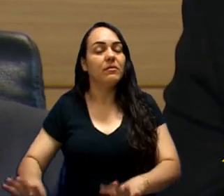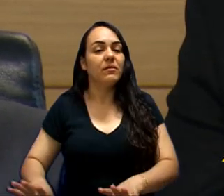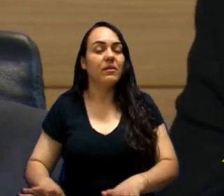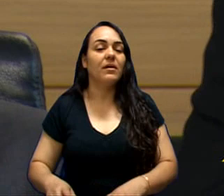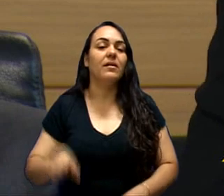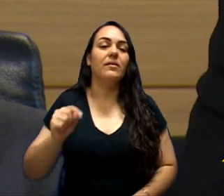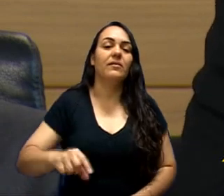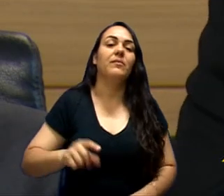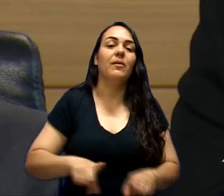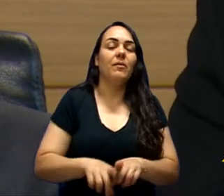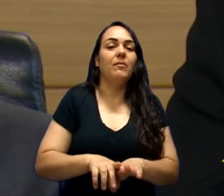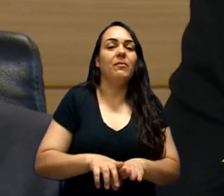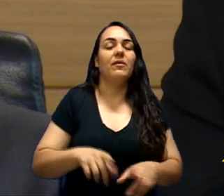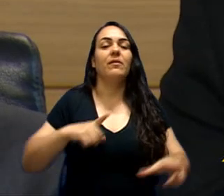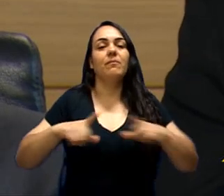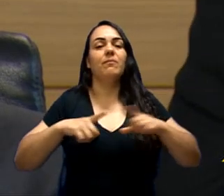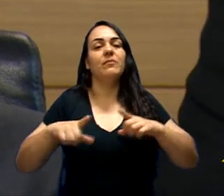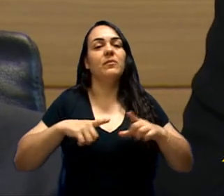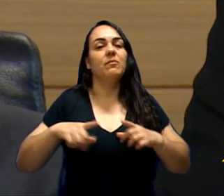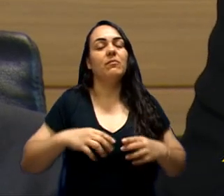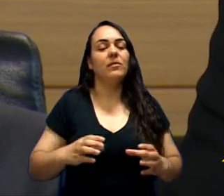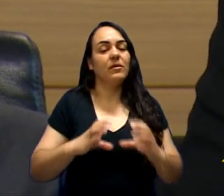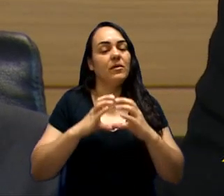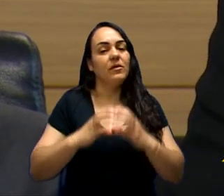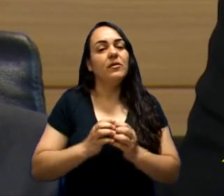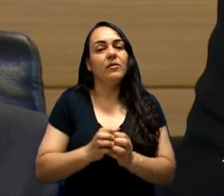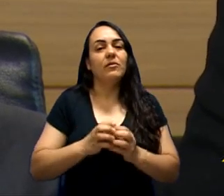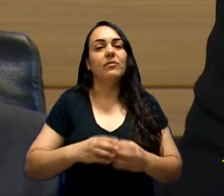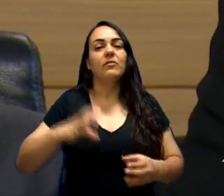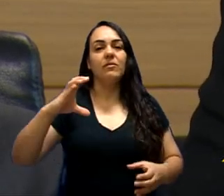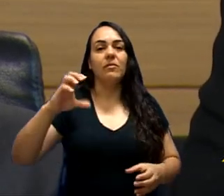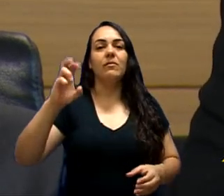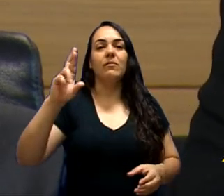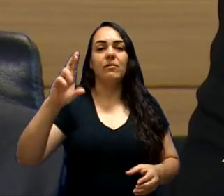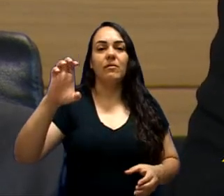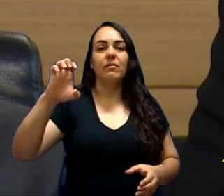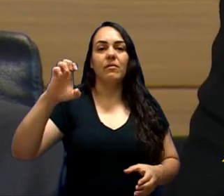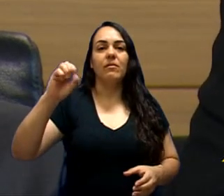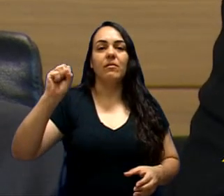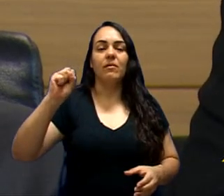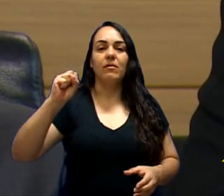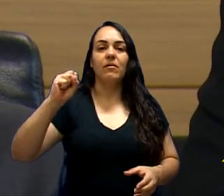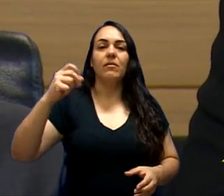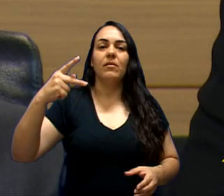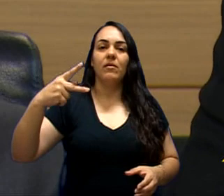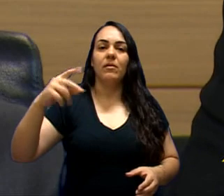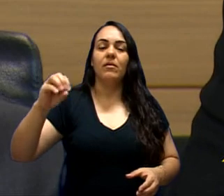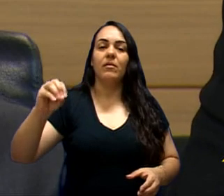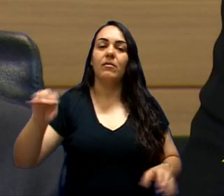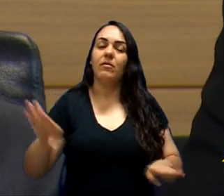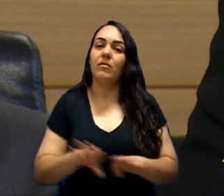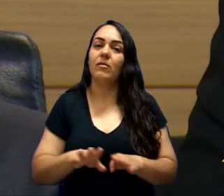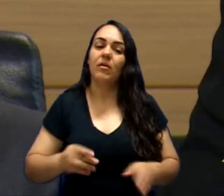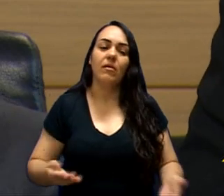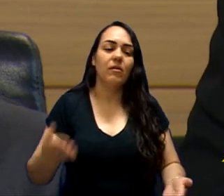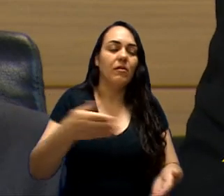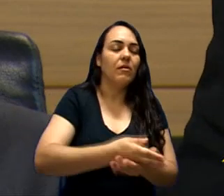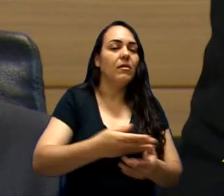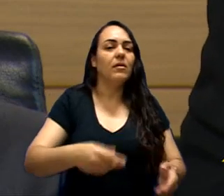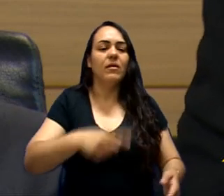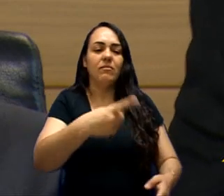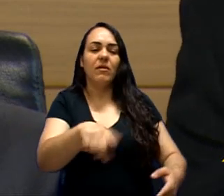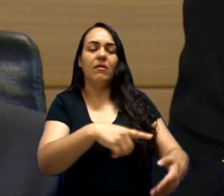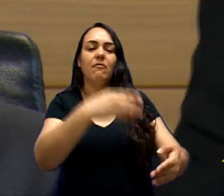dedos e vão-se os anéis também, não adianta... Ocorre o seguinte, quando vinham os vetos do prefeito, culpava o prefeito,